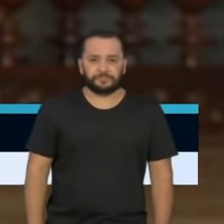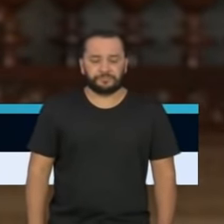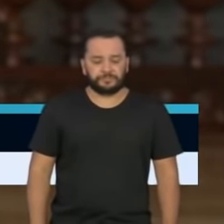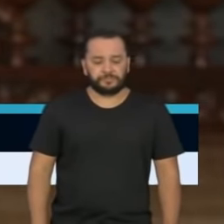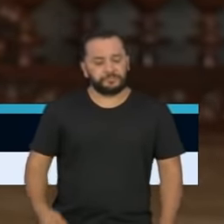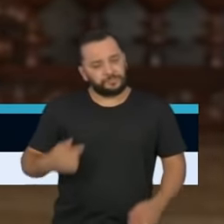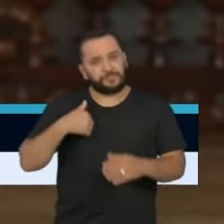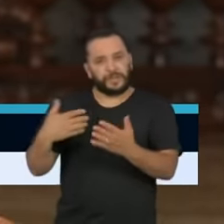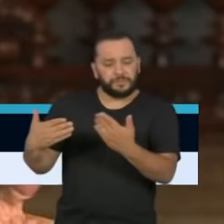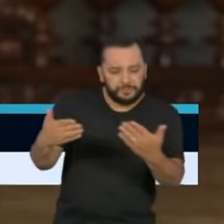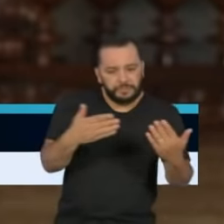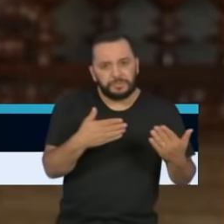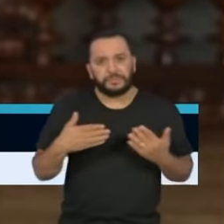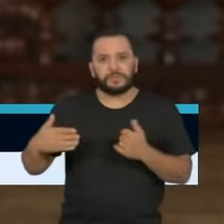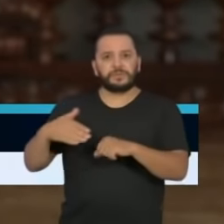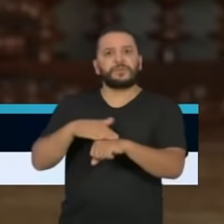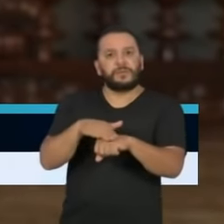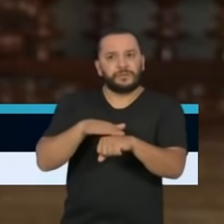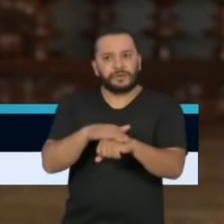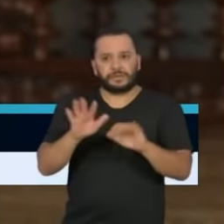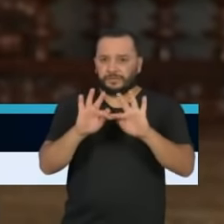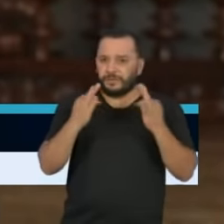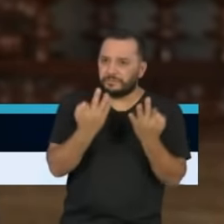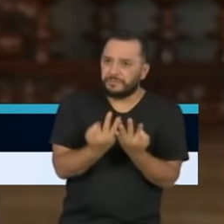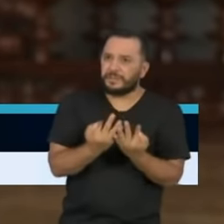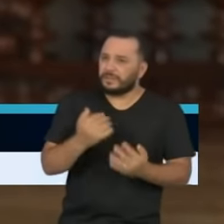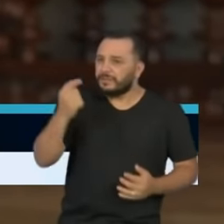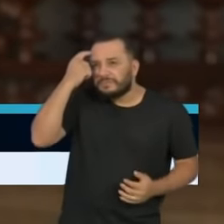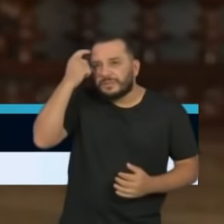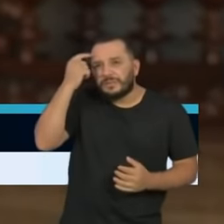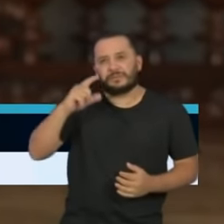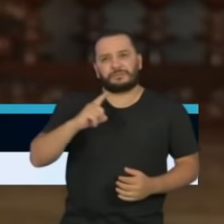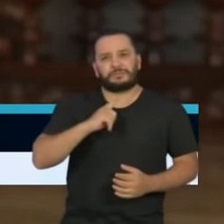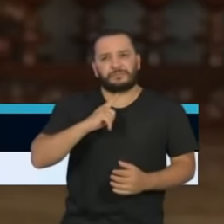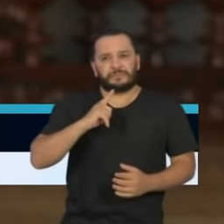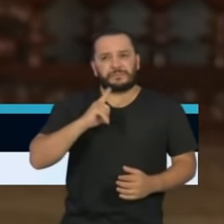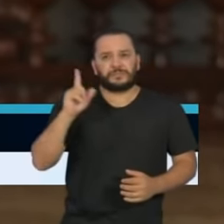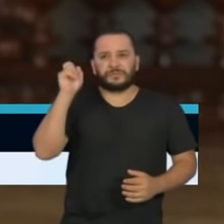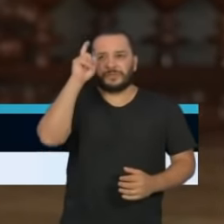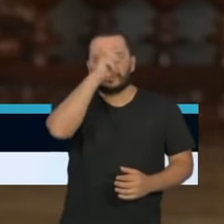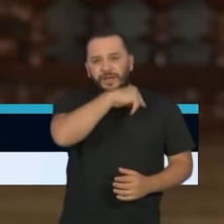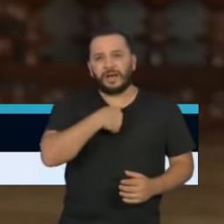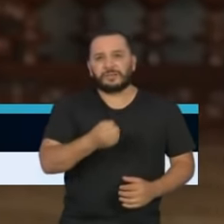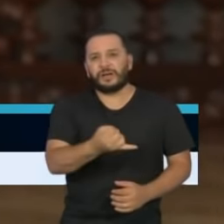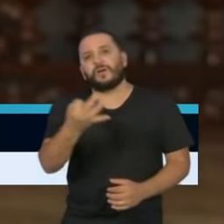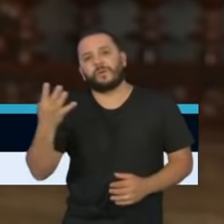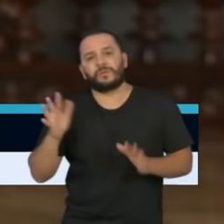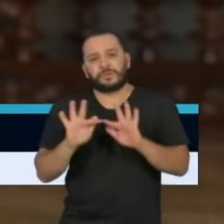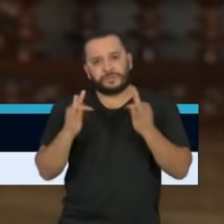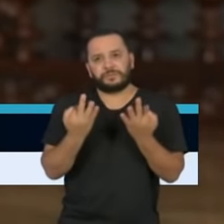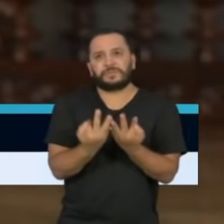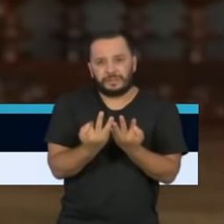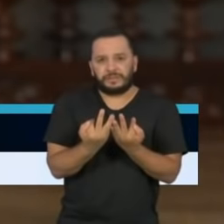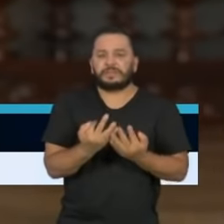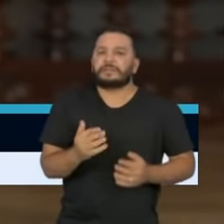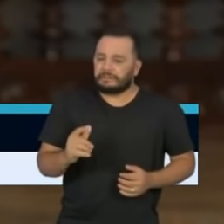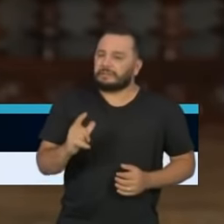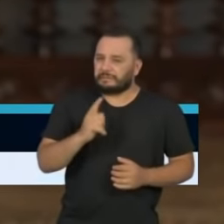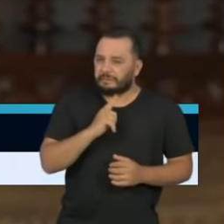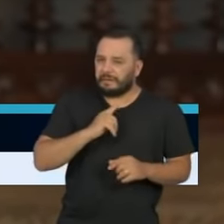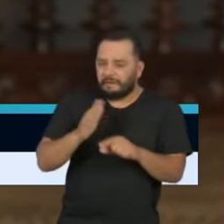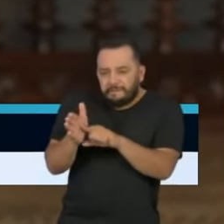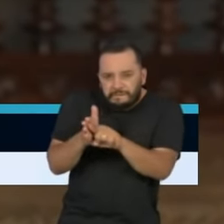toda essa conversação com as famílias, exatamente considerando essa dificuldade de algumas famílias. Nós temos uns dados provisórios ainda,